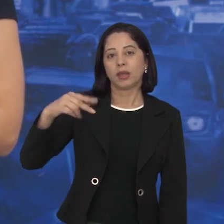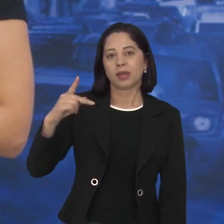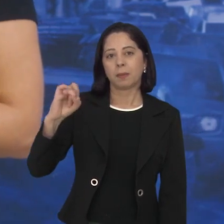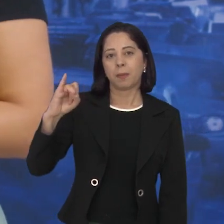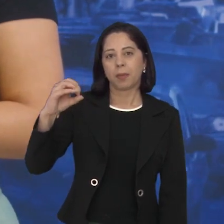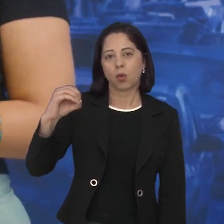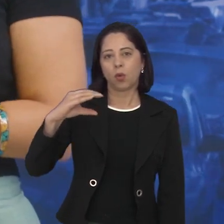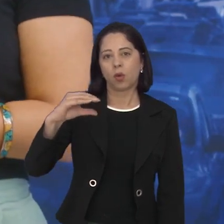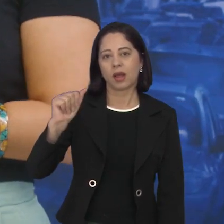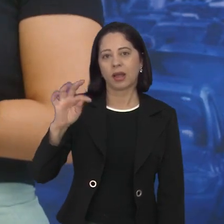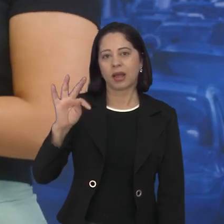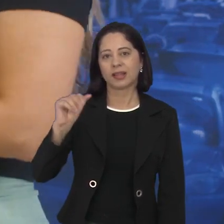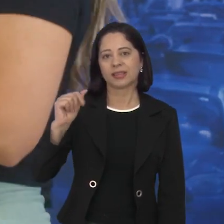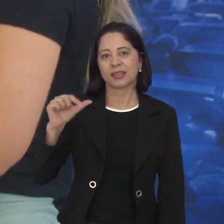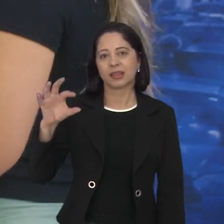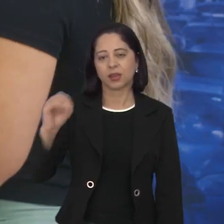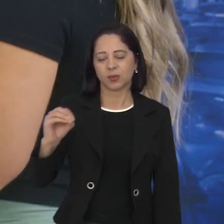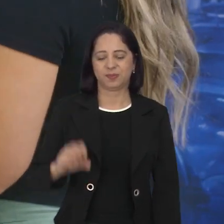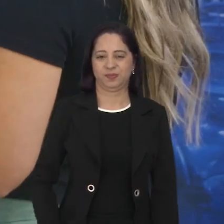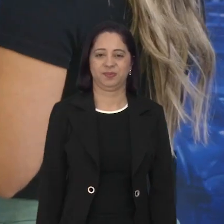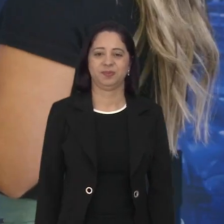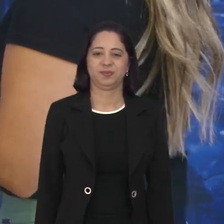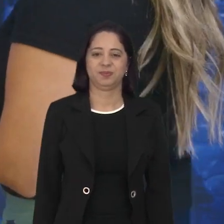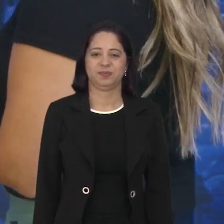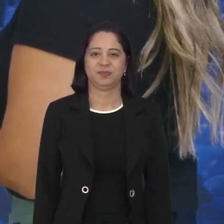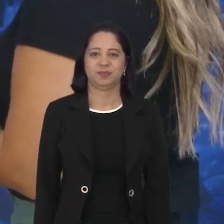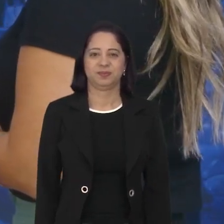da trajetória de Olimpio Catão